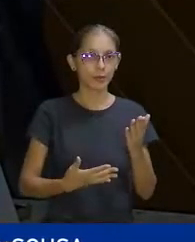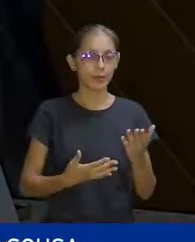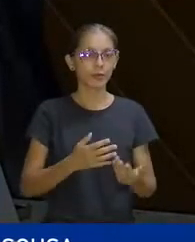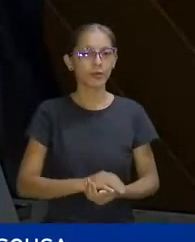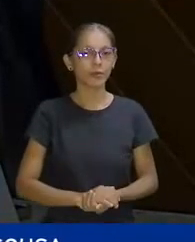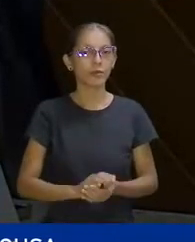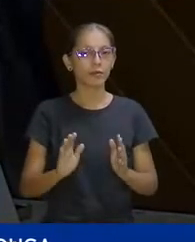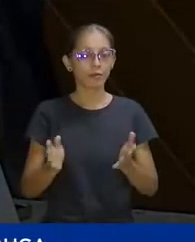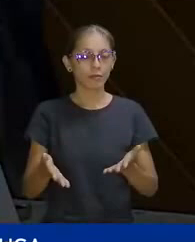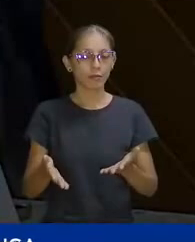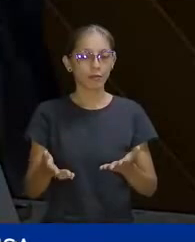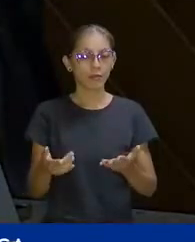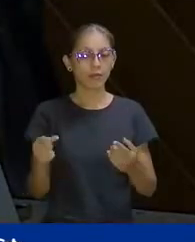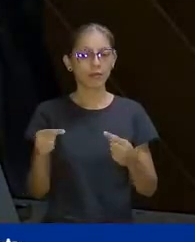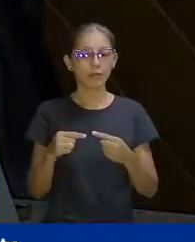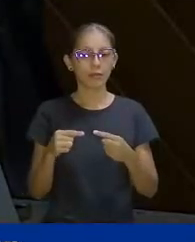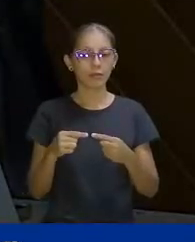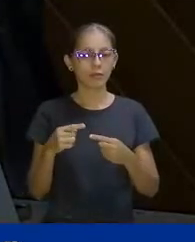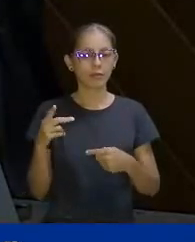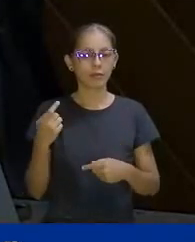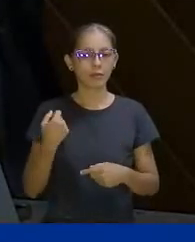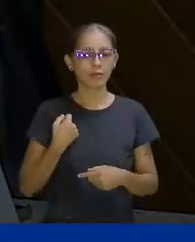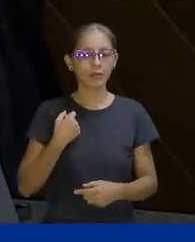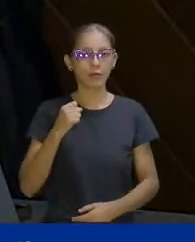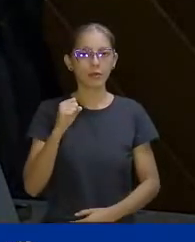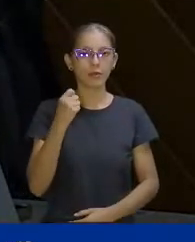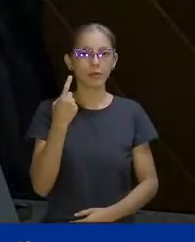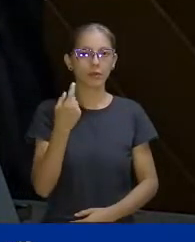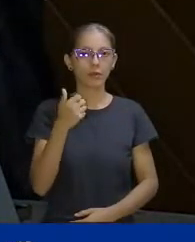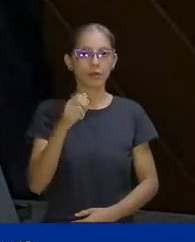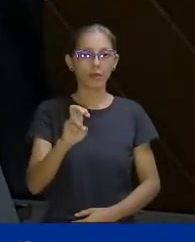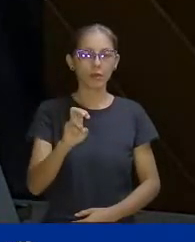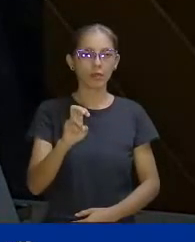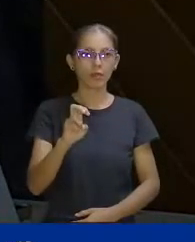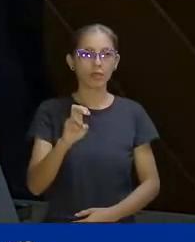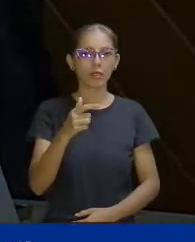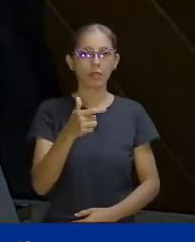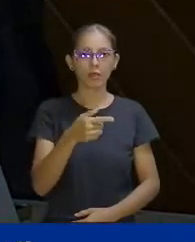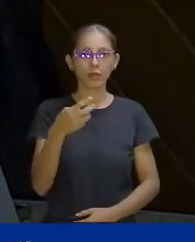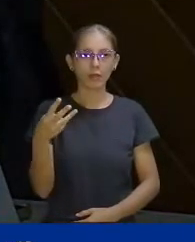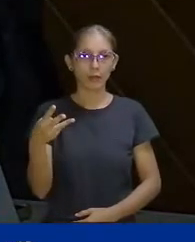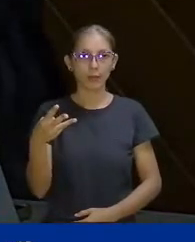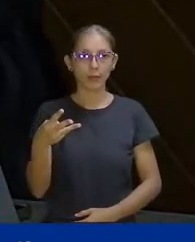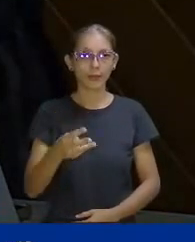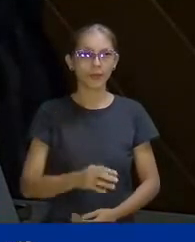fim de invalidar o Acordo 8115/2023 para que fosse